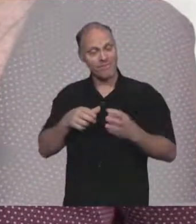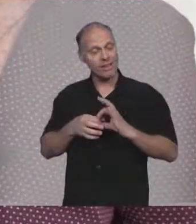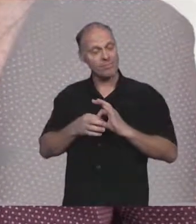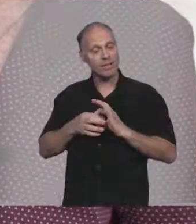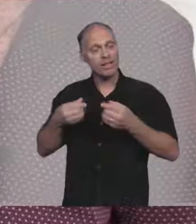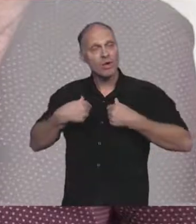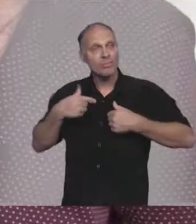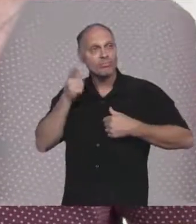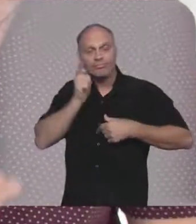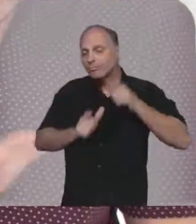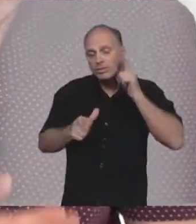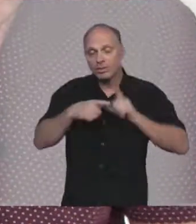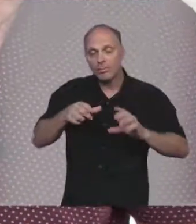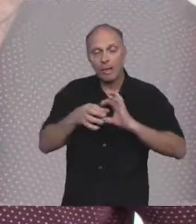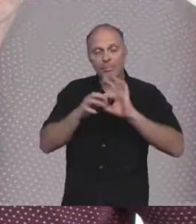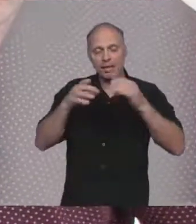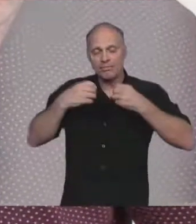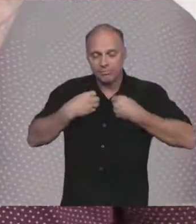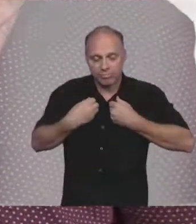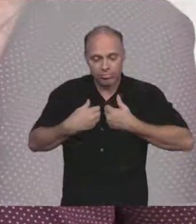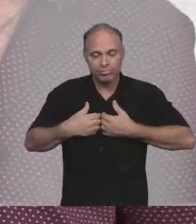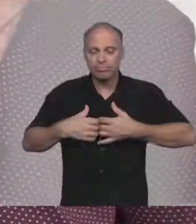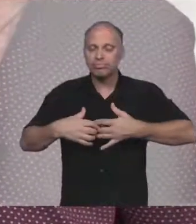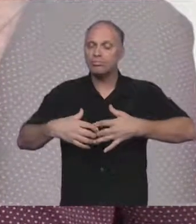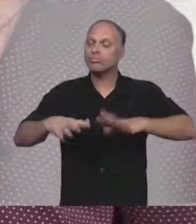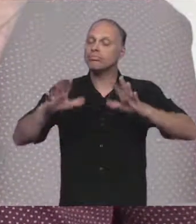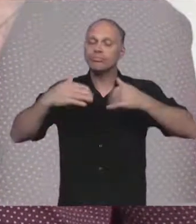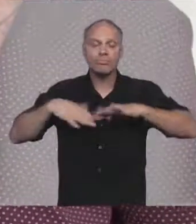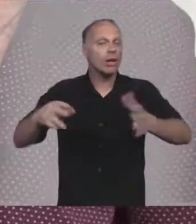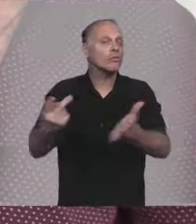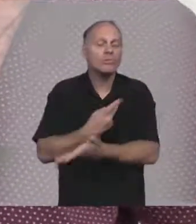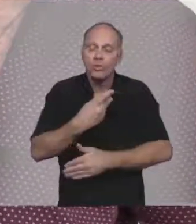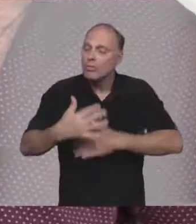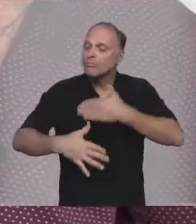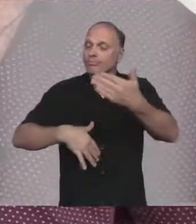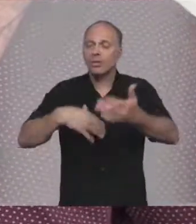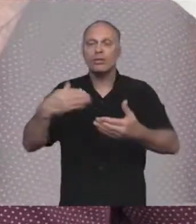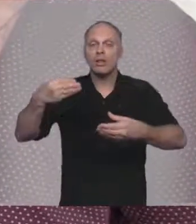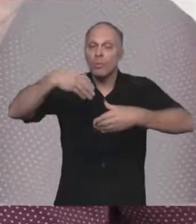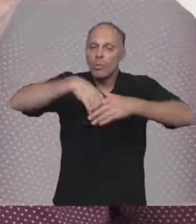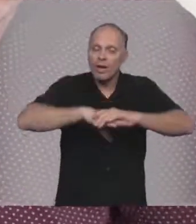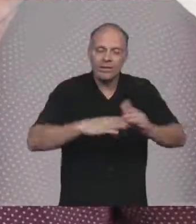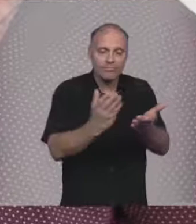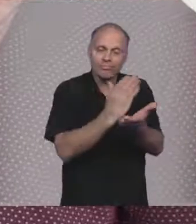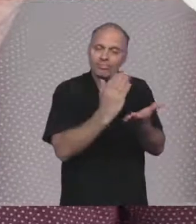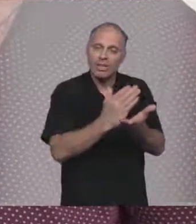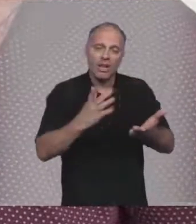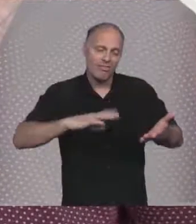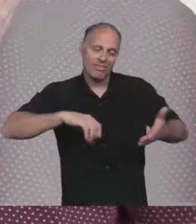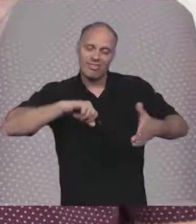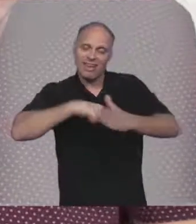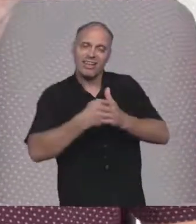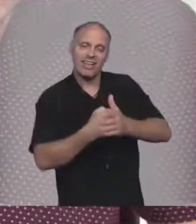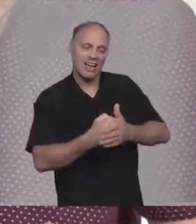eu pude me dar a liberdade de deixar isso fluir, né? De deixar isso documentado, não travar, poxa, está saindo errado ou